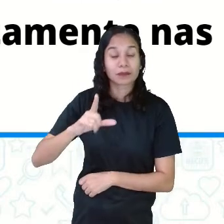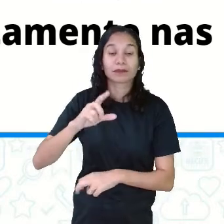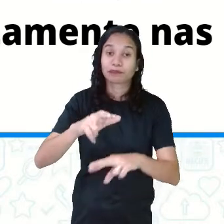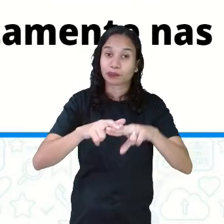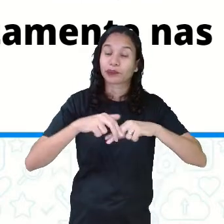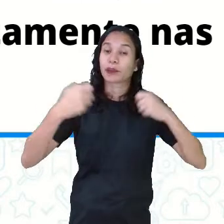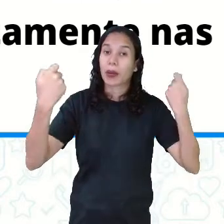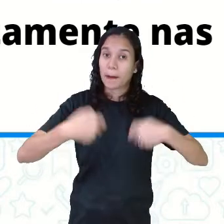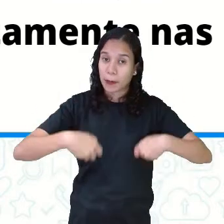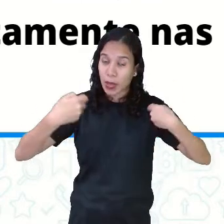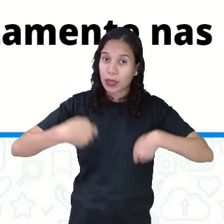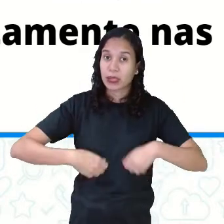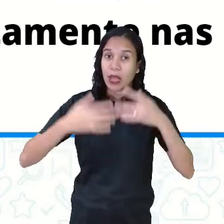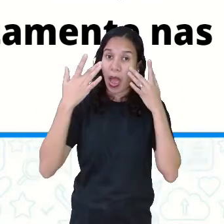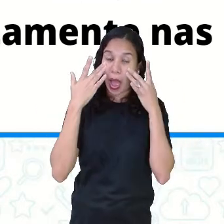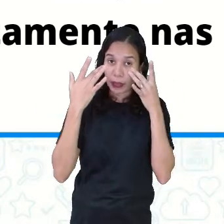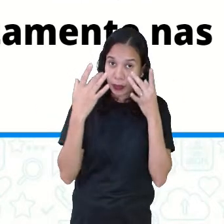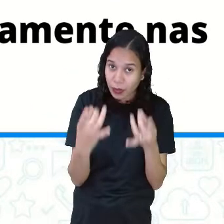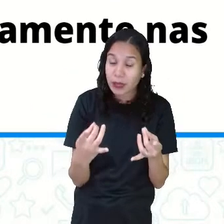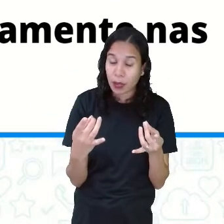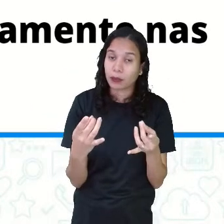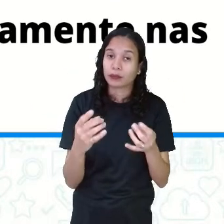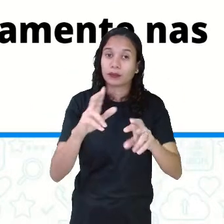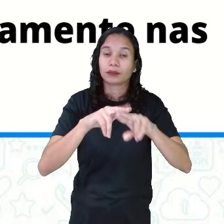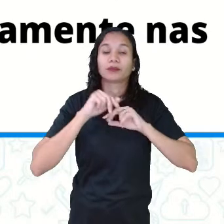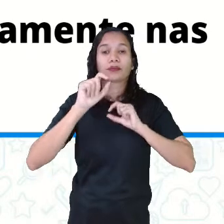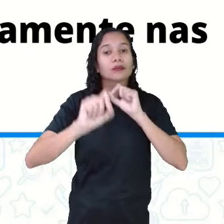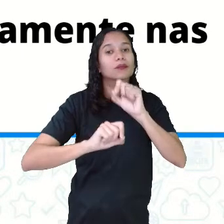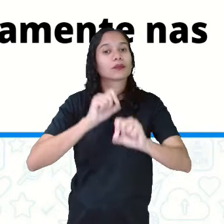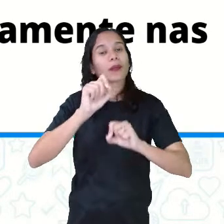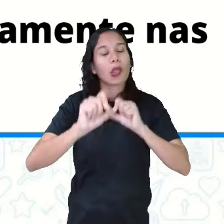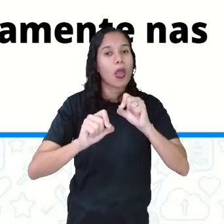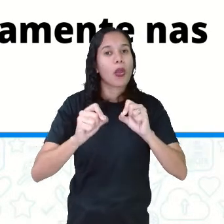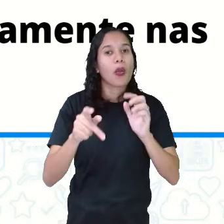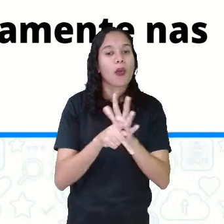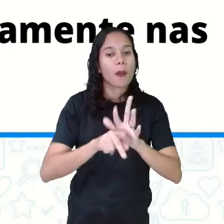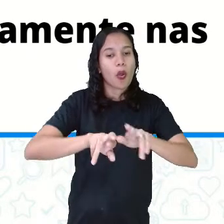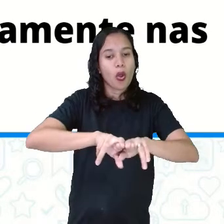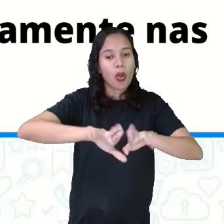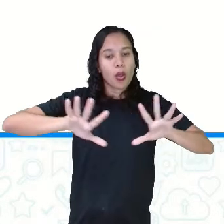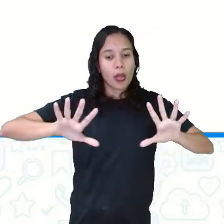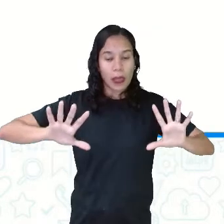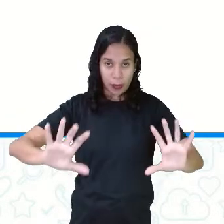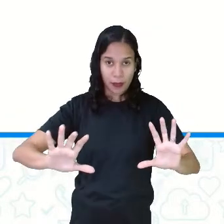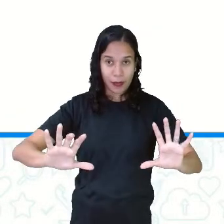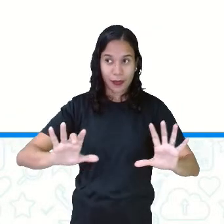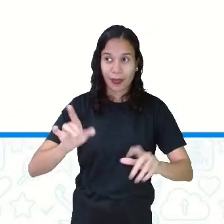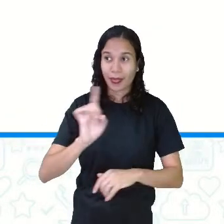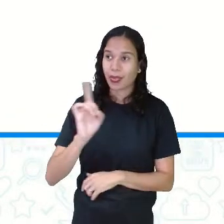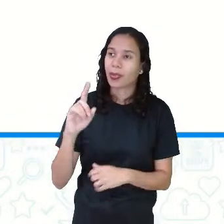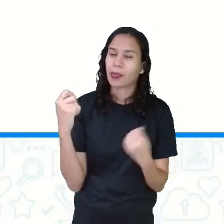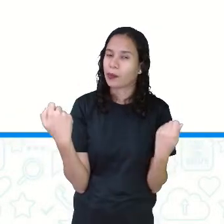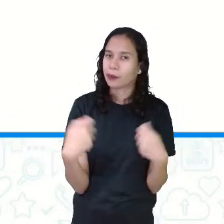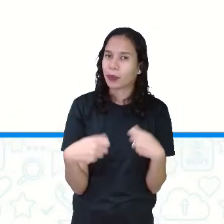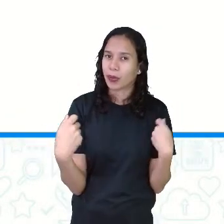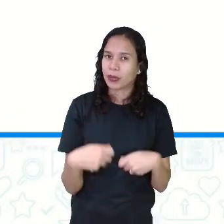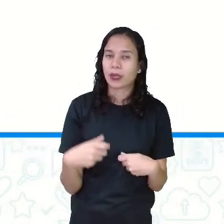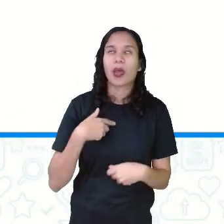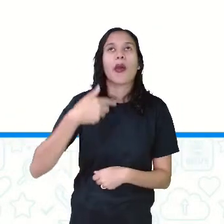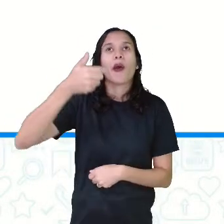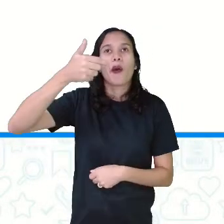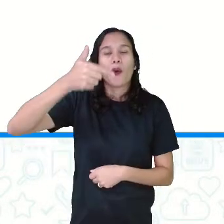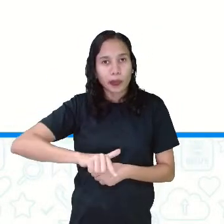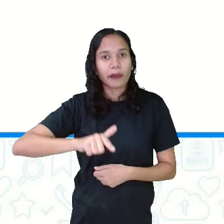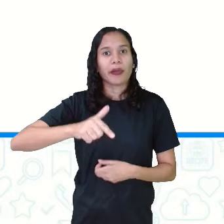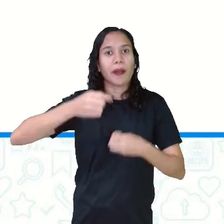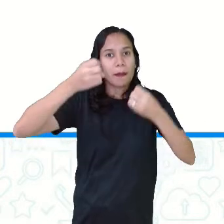portanto, é necessário prestar atenção justamente nas suas diferenças. Não vai ser necessário eu passar tudo,